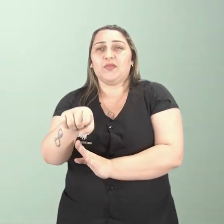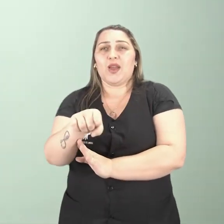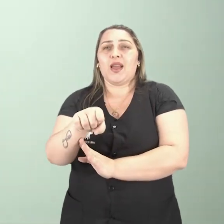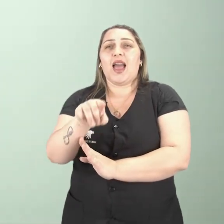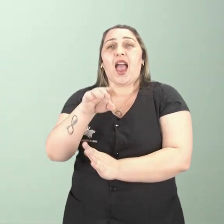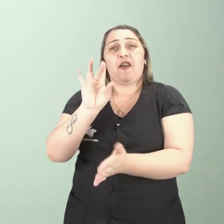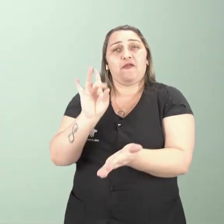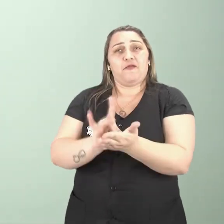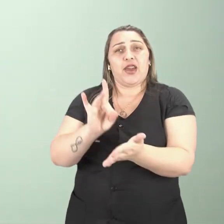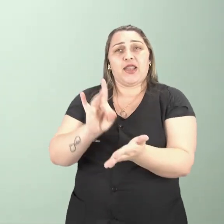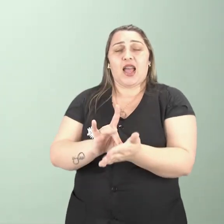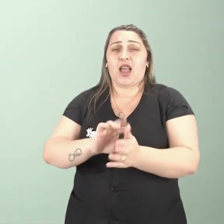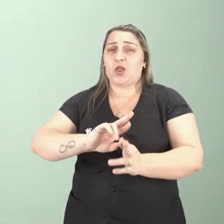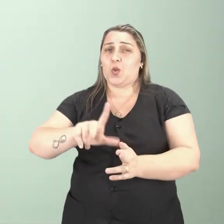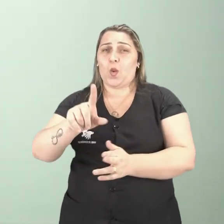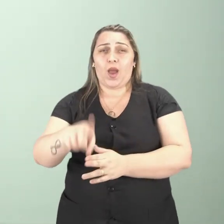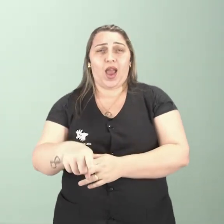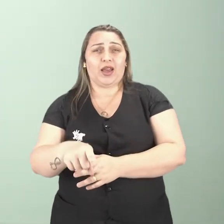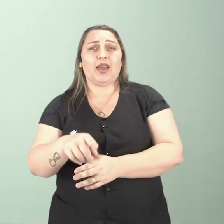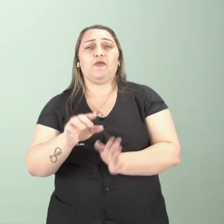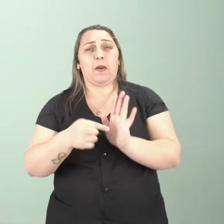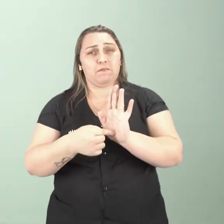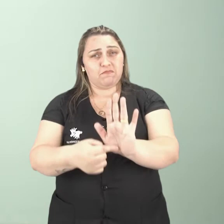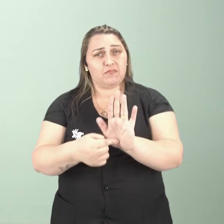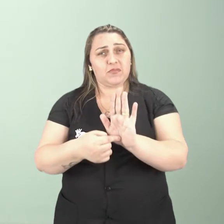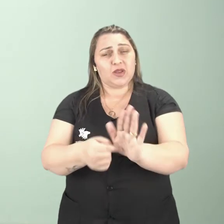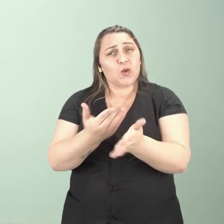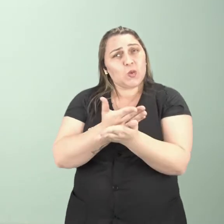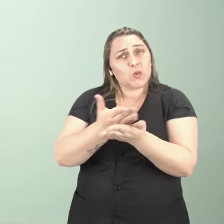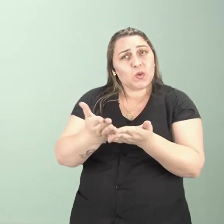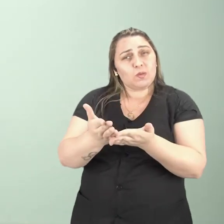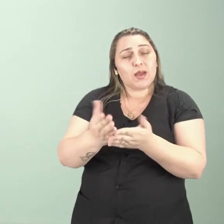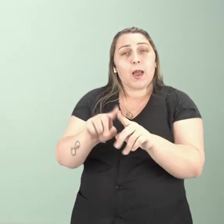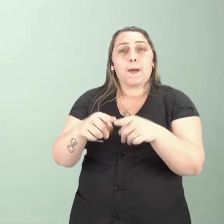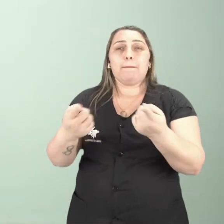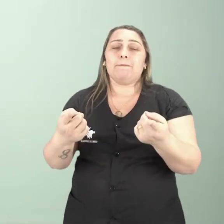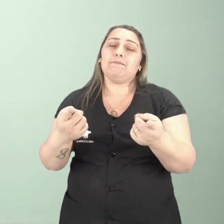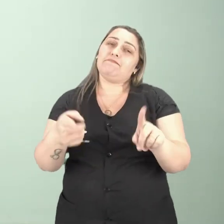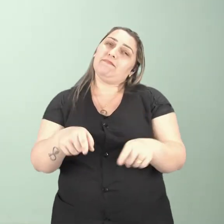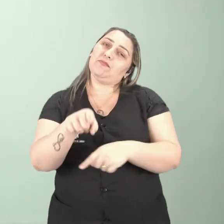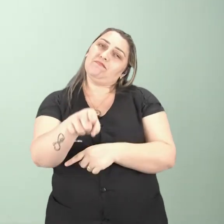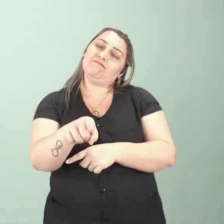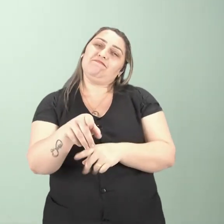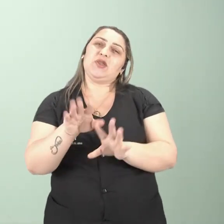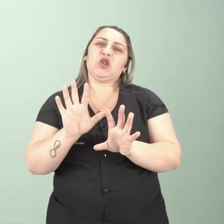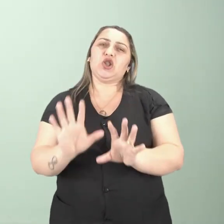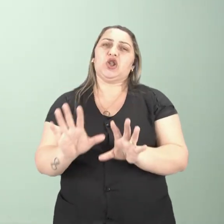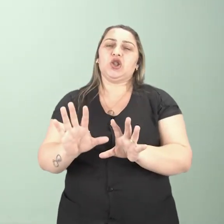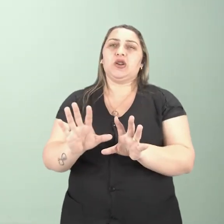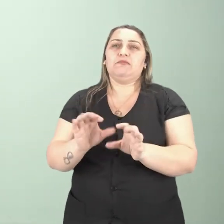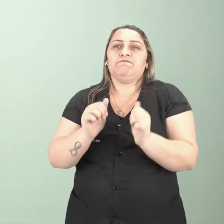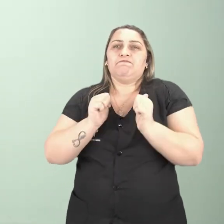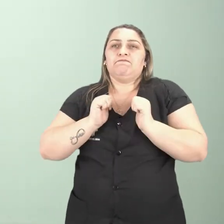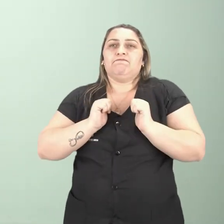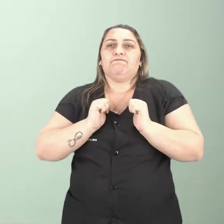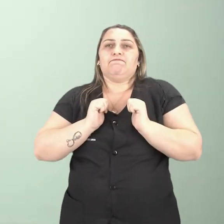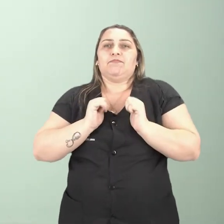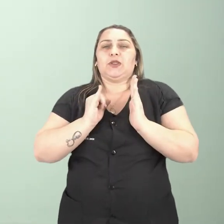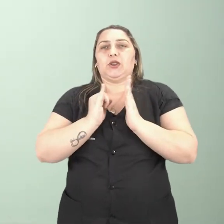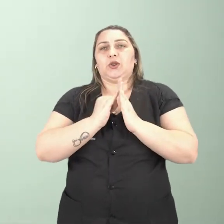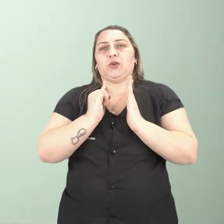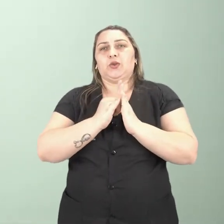descobre que a verdade não é bem aquela que lhe foi apresentada no começo, mas muitas vezes você já fica amarrado à